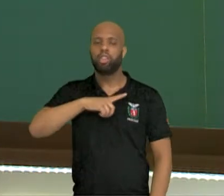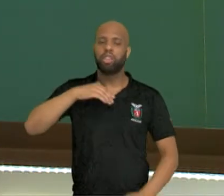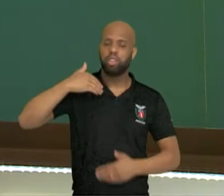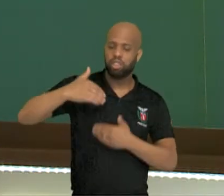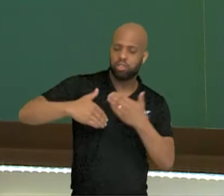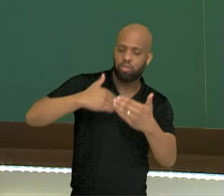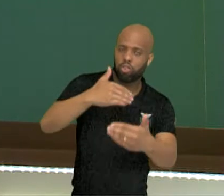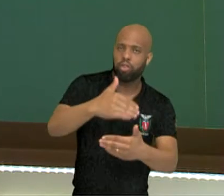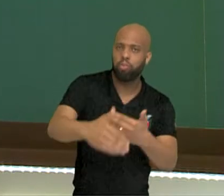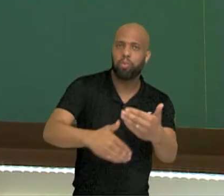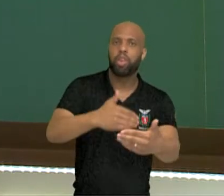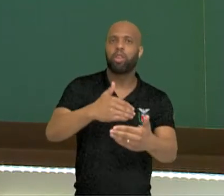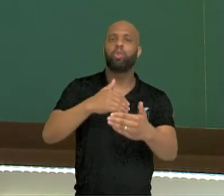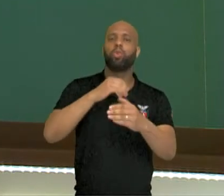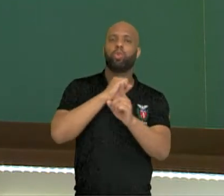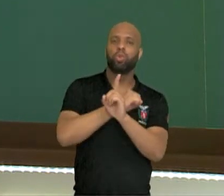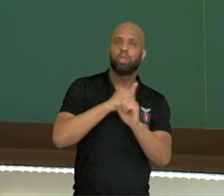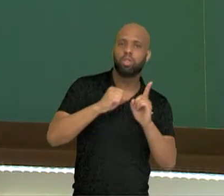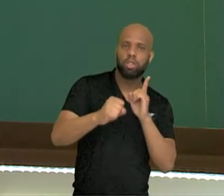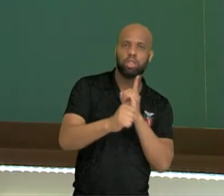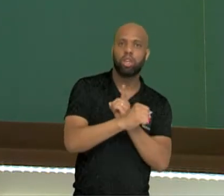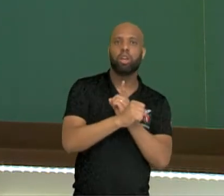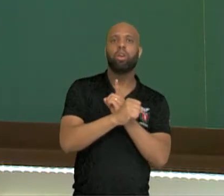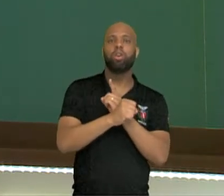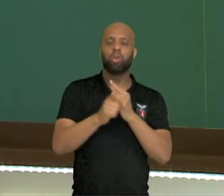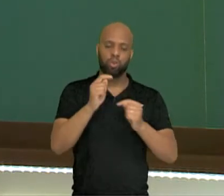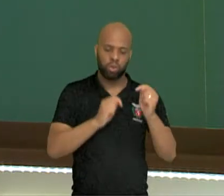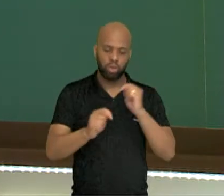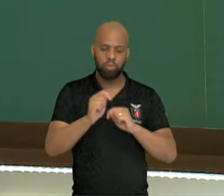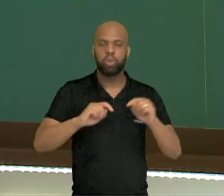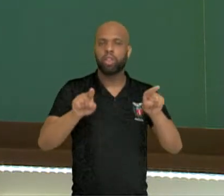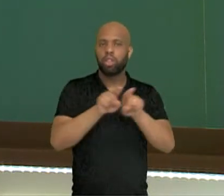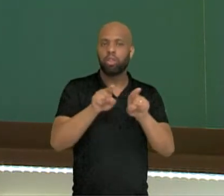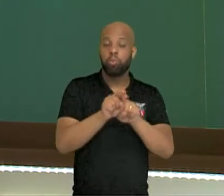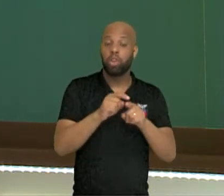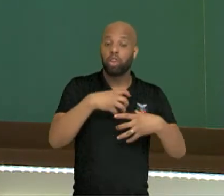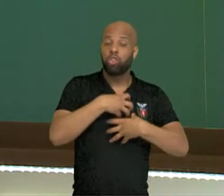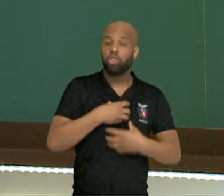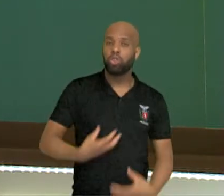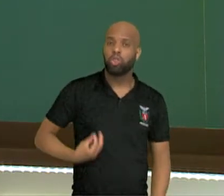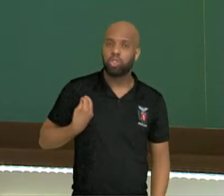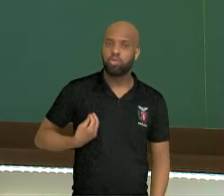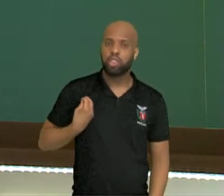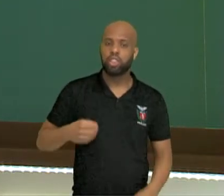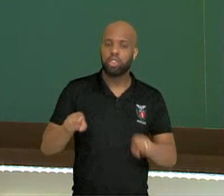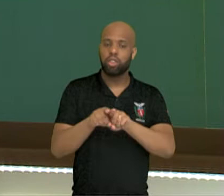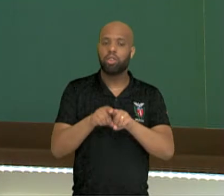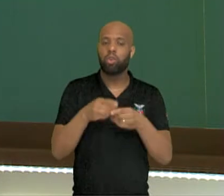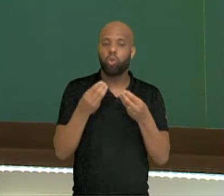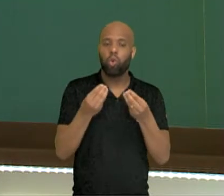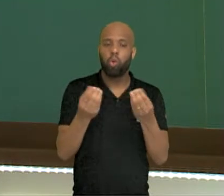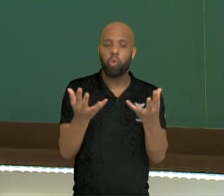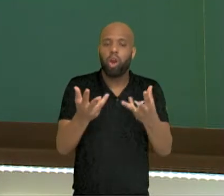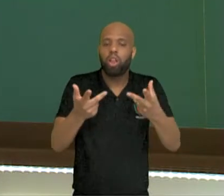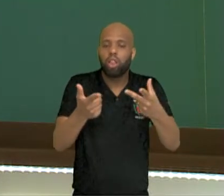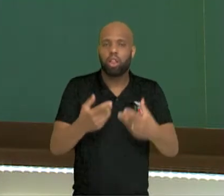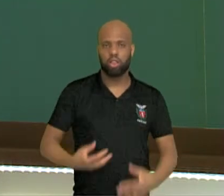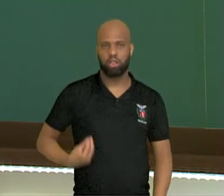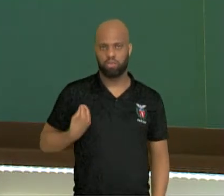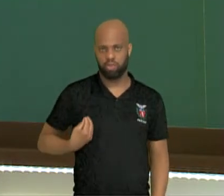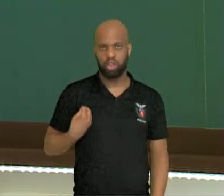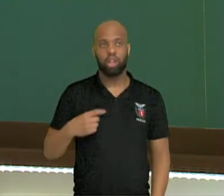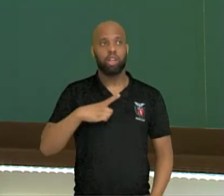desenvolvimento socioeconômico, de maneira de viver e acesso, por exemplo, à qualidade de vida da população. Em